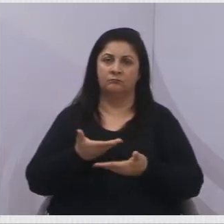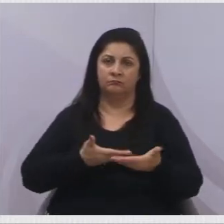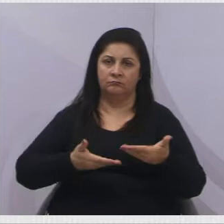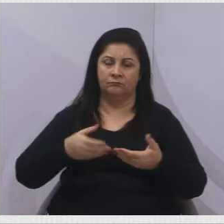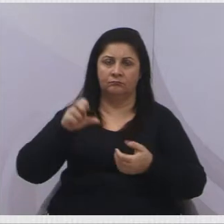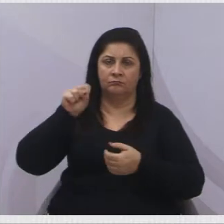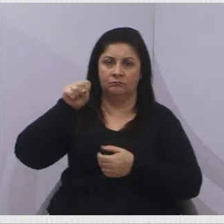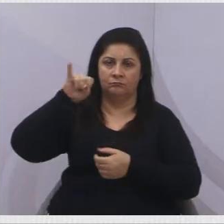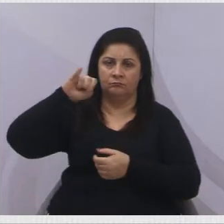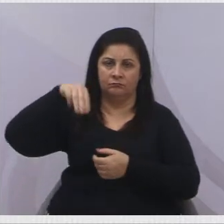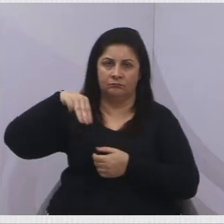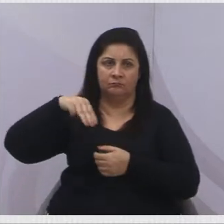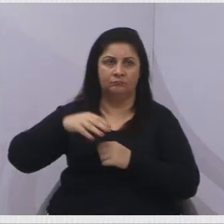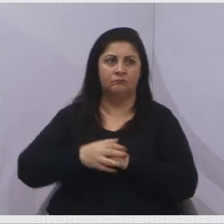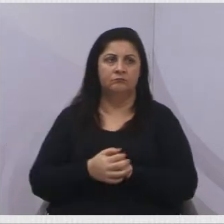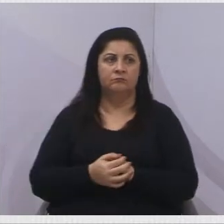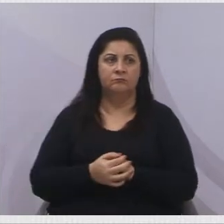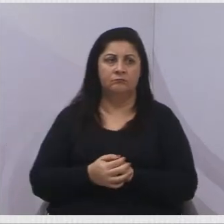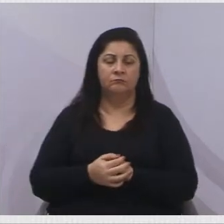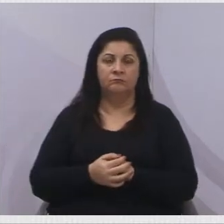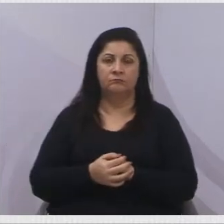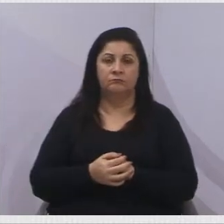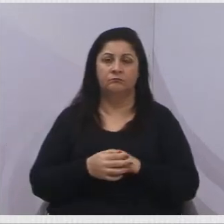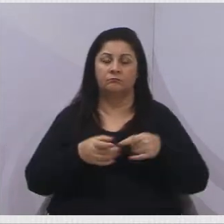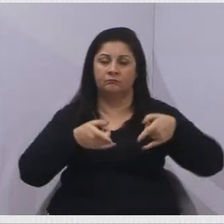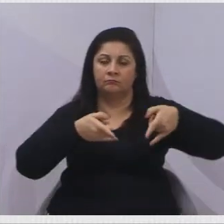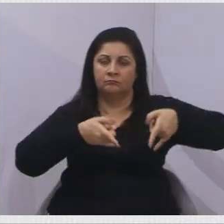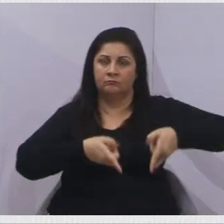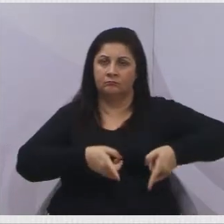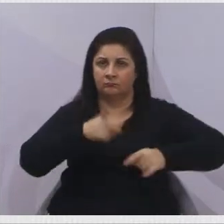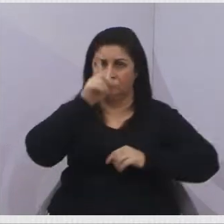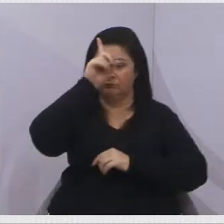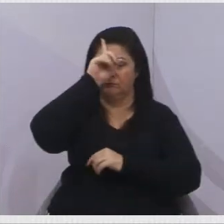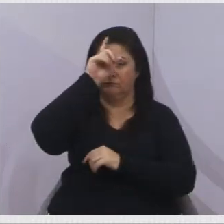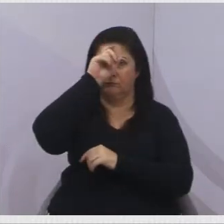SIM. Dentre os leitos hospitalares,